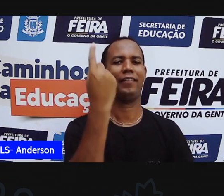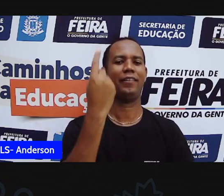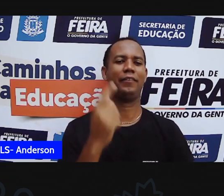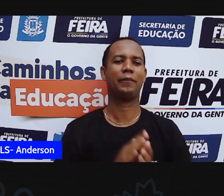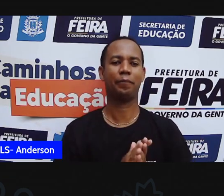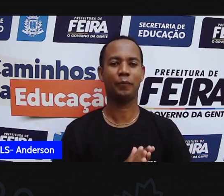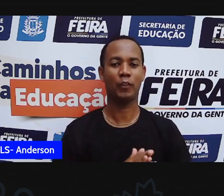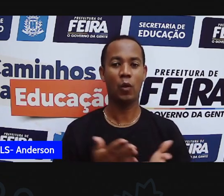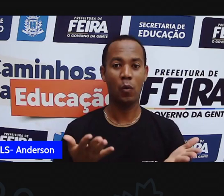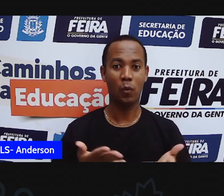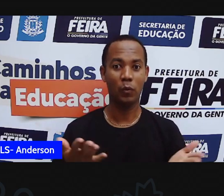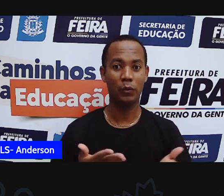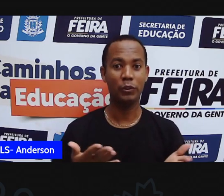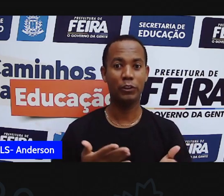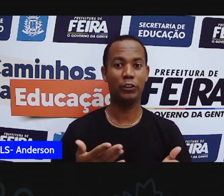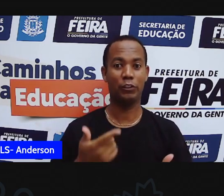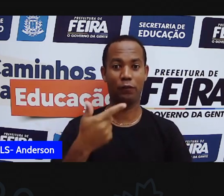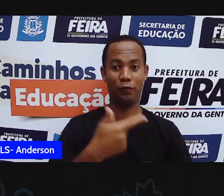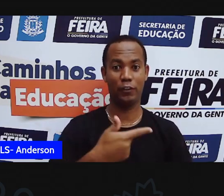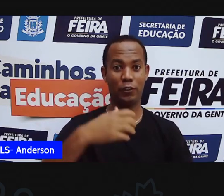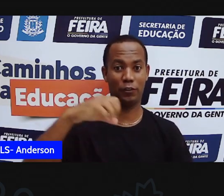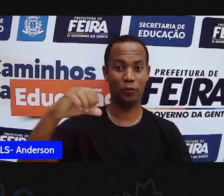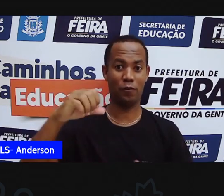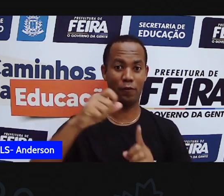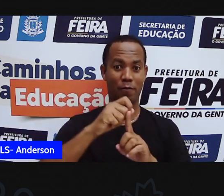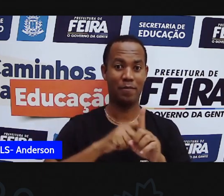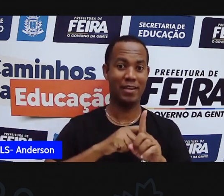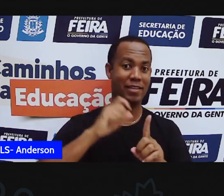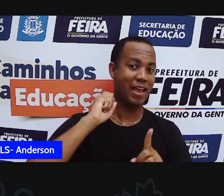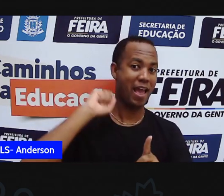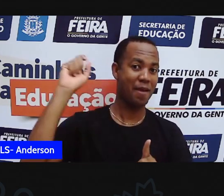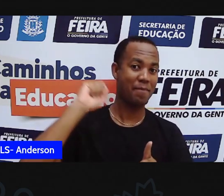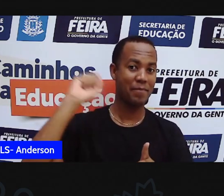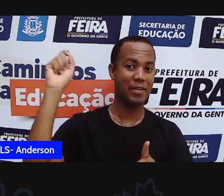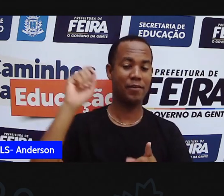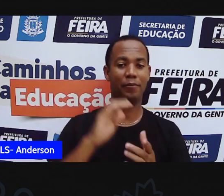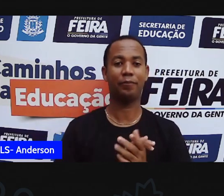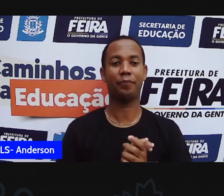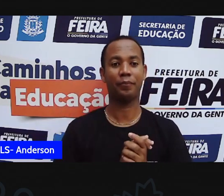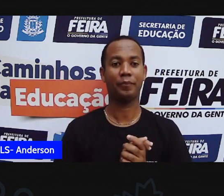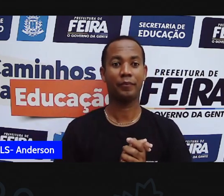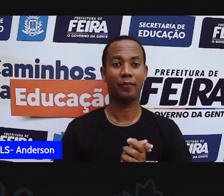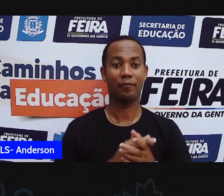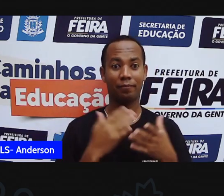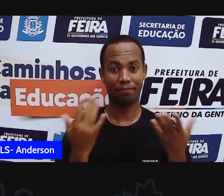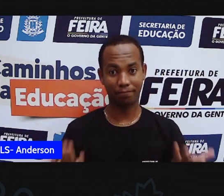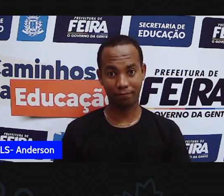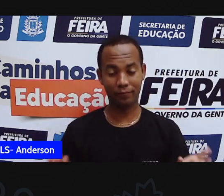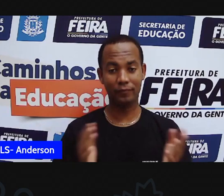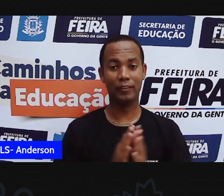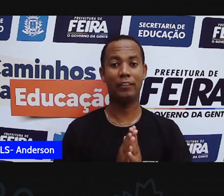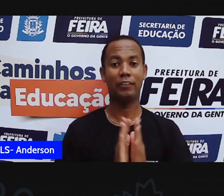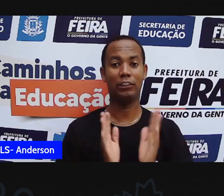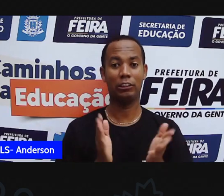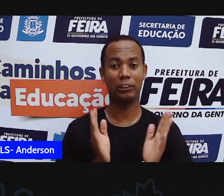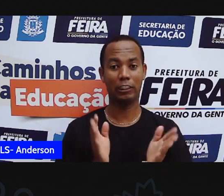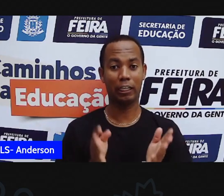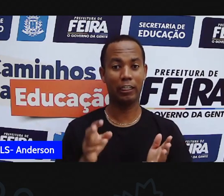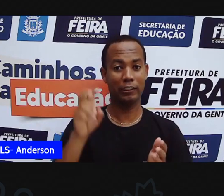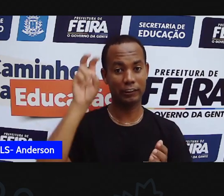29 de abril, quase finalzinho de semana aí, quinta-feira. A energia já não tá